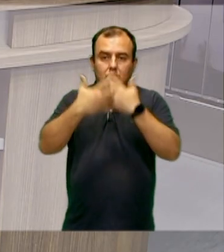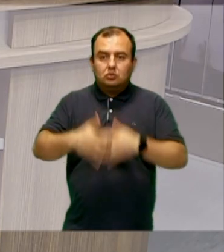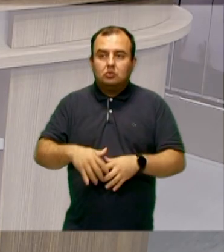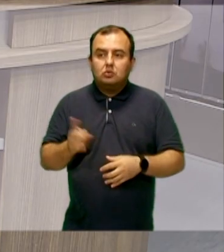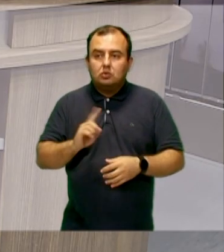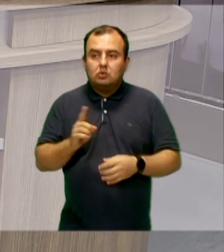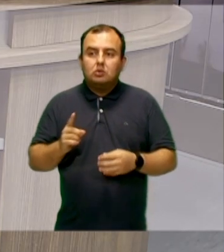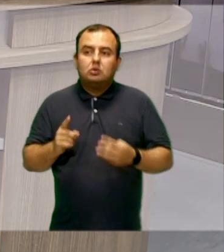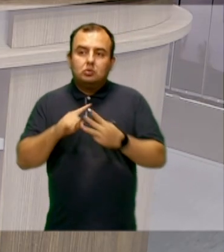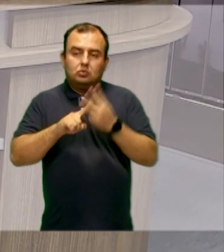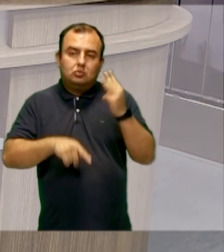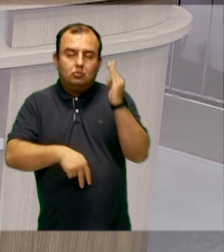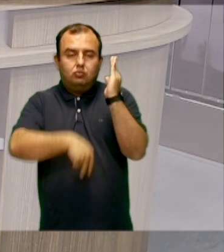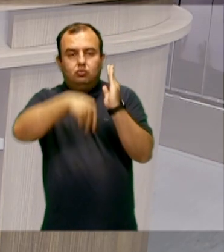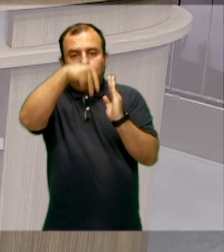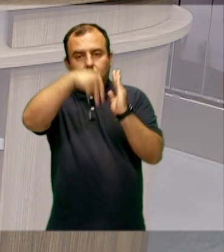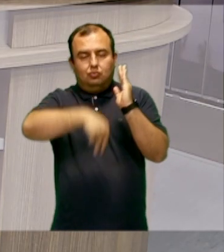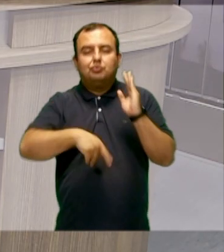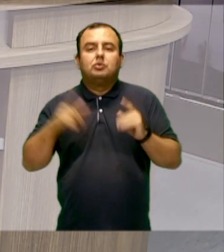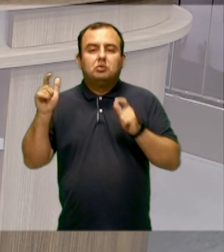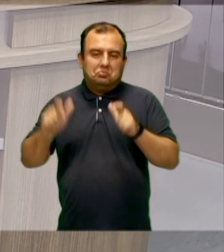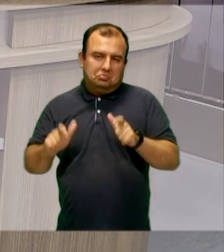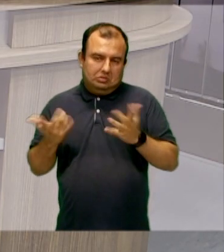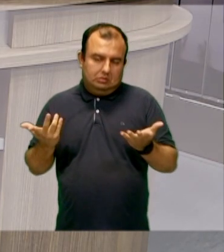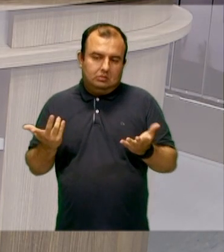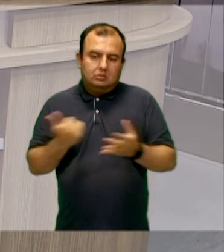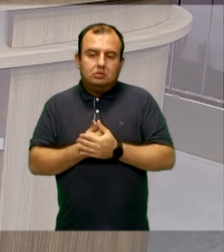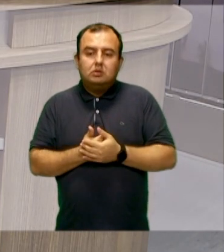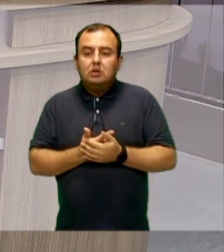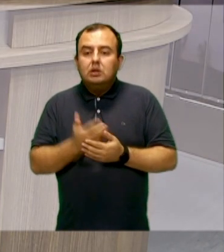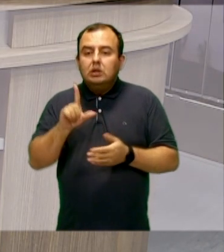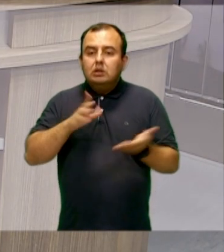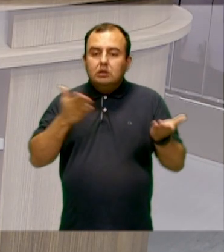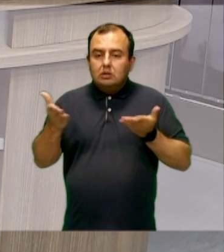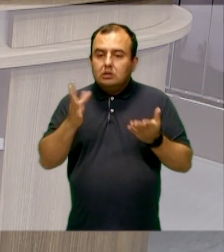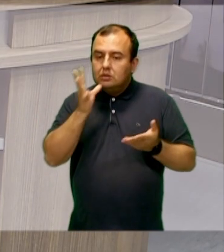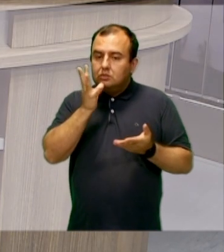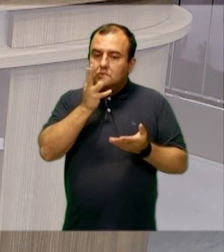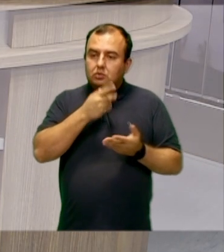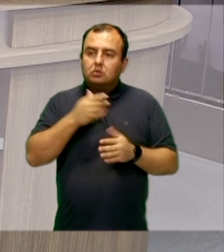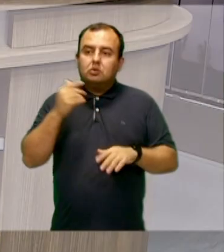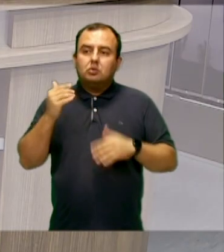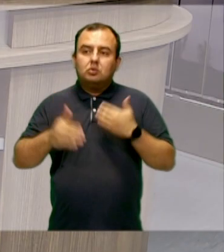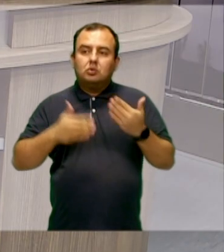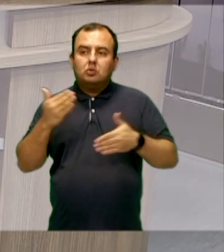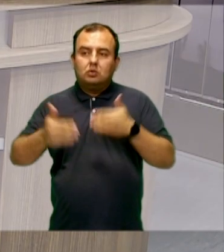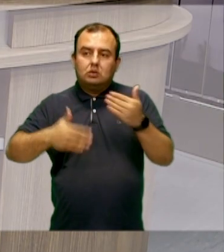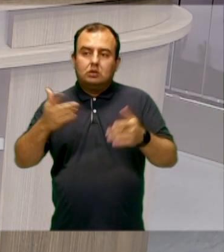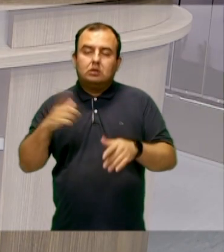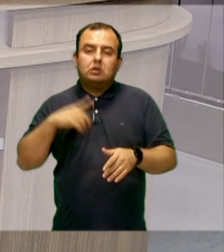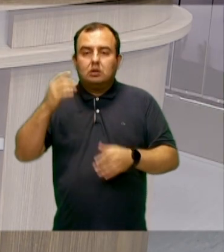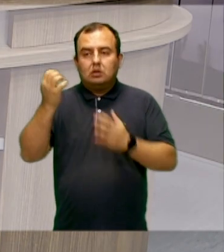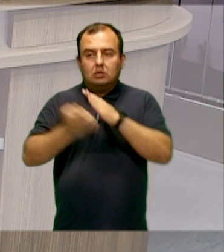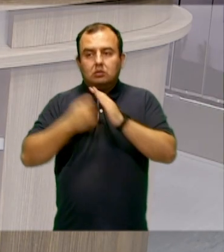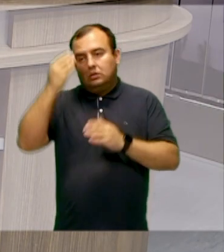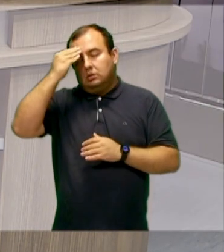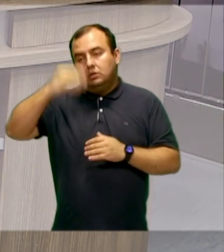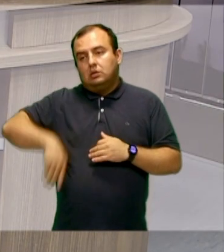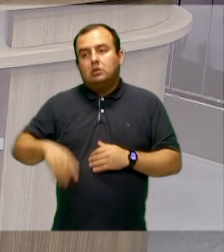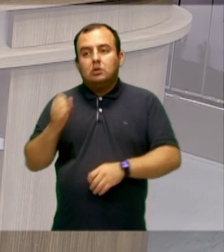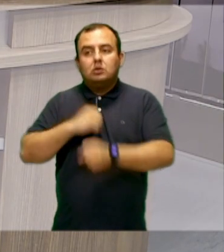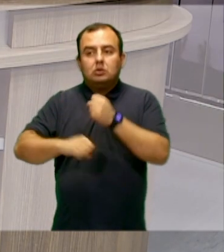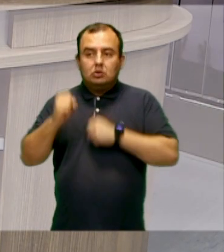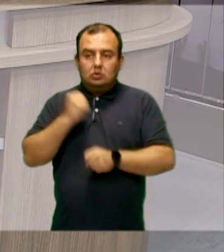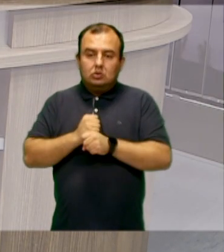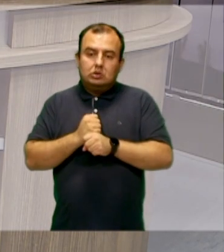os três funcionando agora. E aí a licitação demorou, tem que ter um processo licitatório, a empresa tinha desistido já no ano passado,